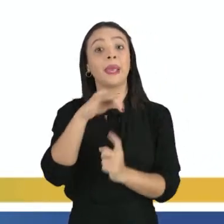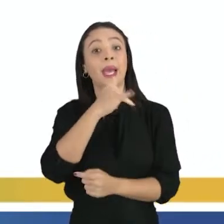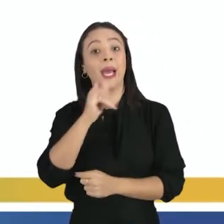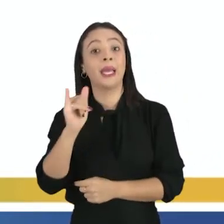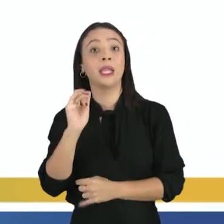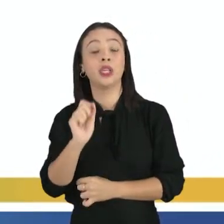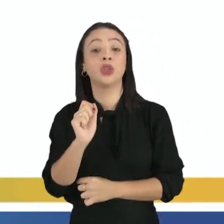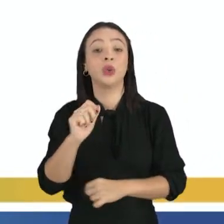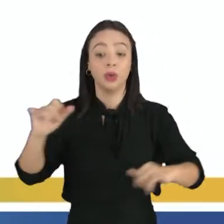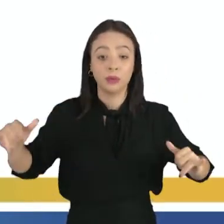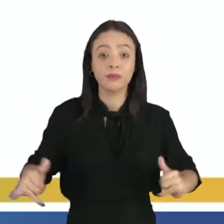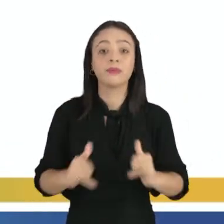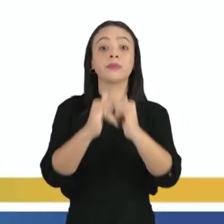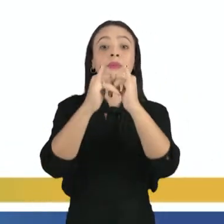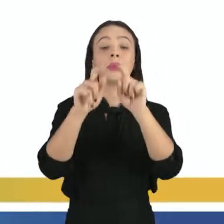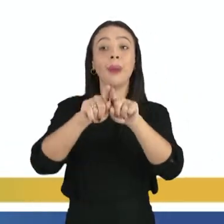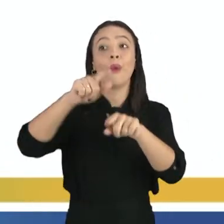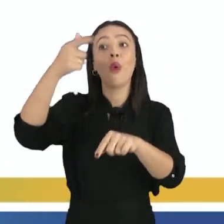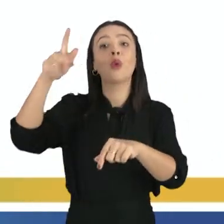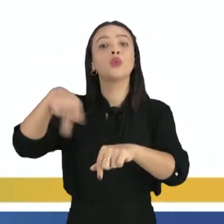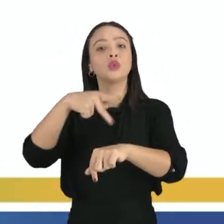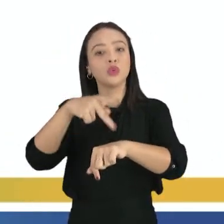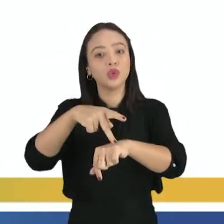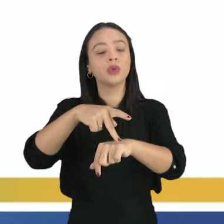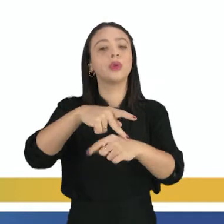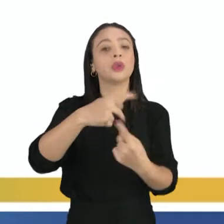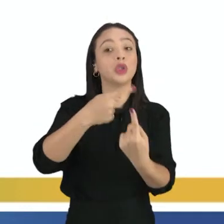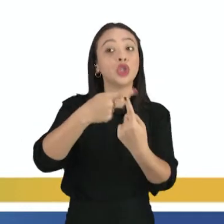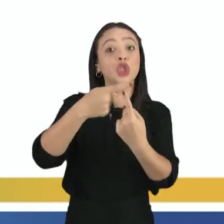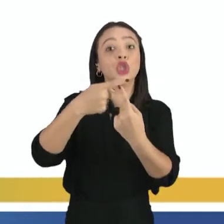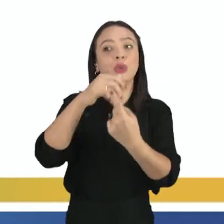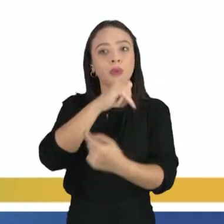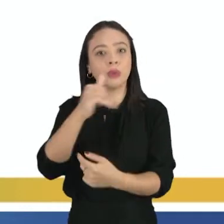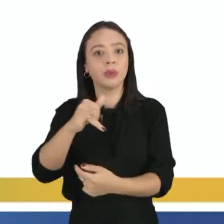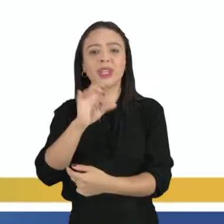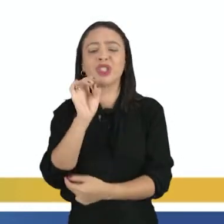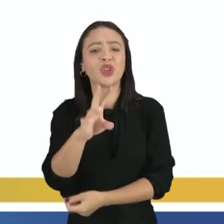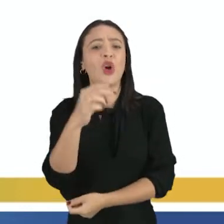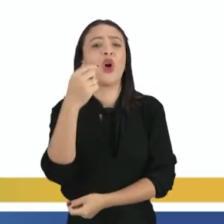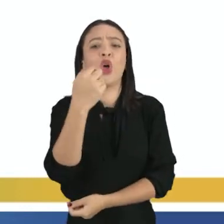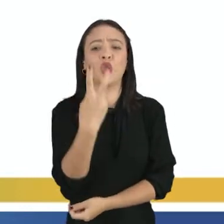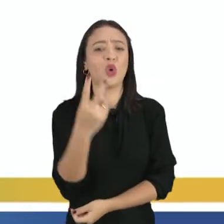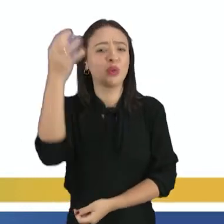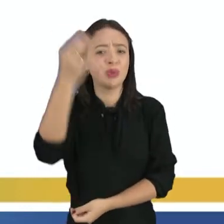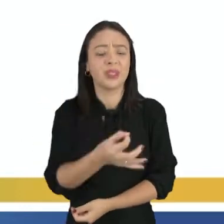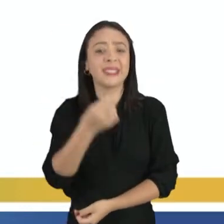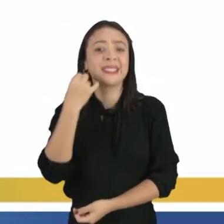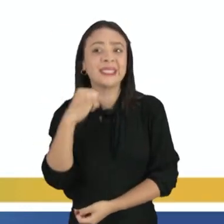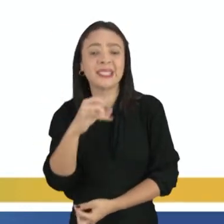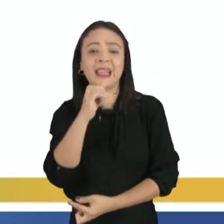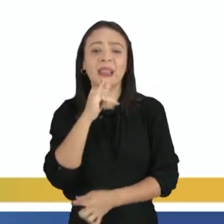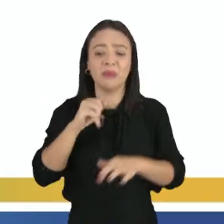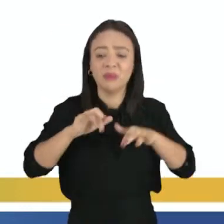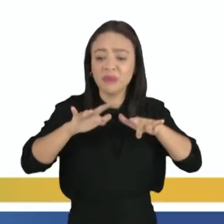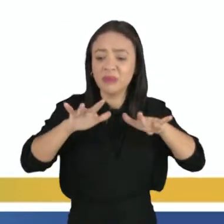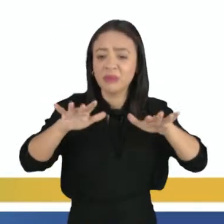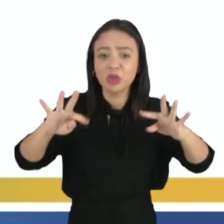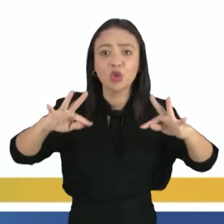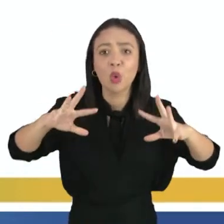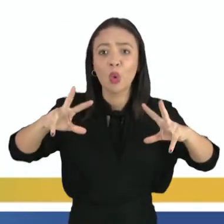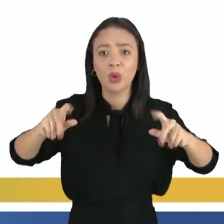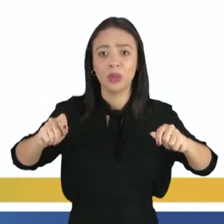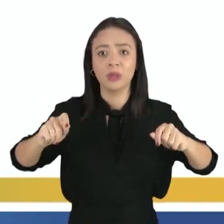são as hidrelétricas, e outras formas de energia ali que somente 2%, né, que se fosse espalhar ali, distribuir,